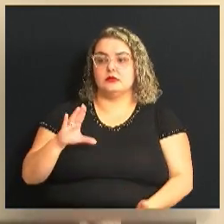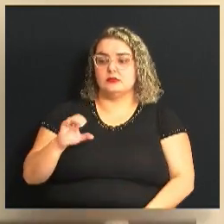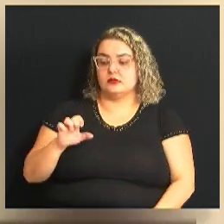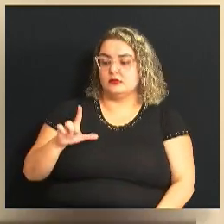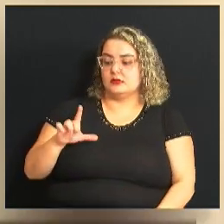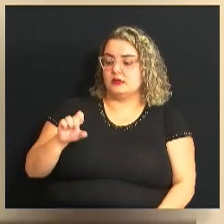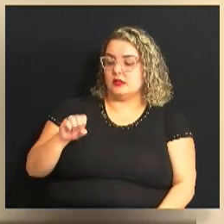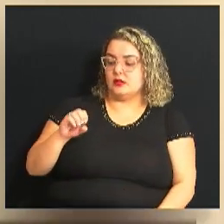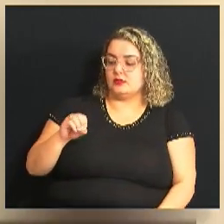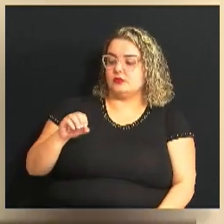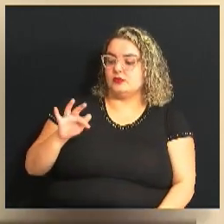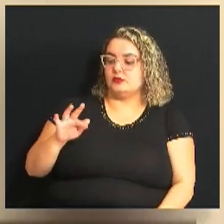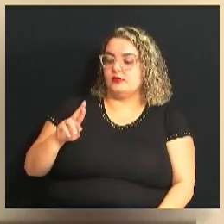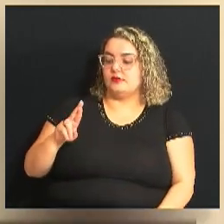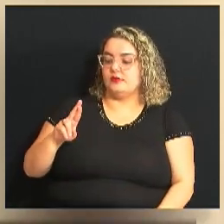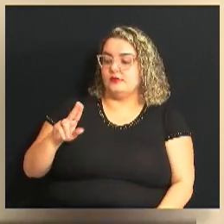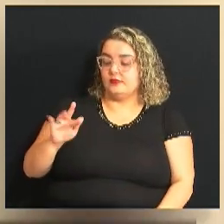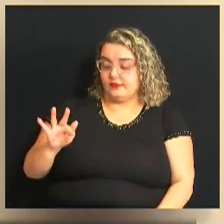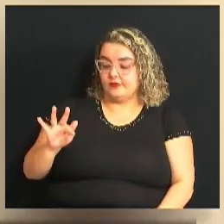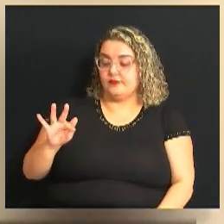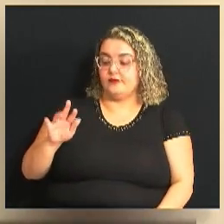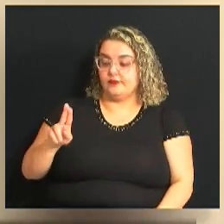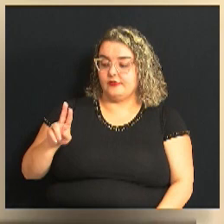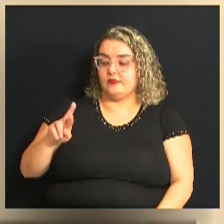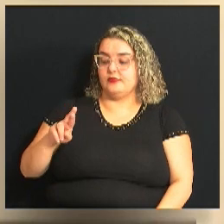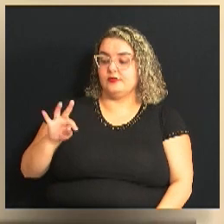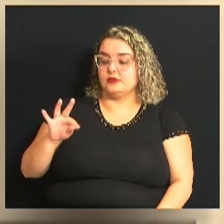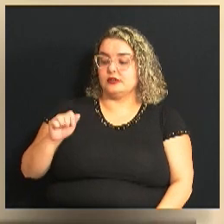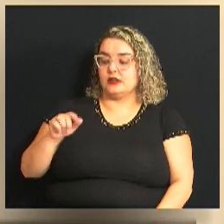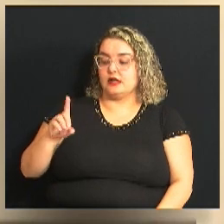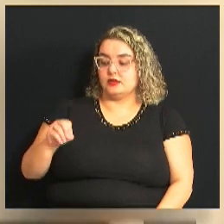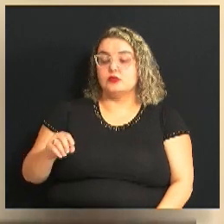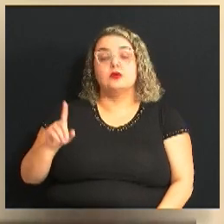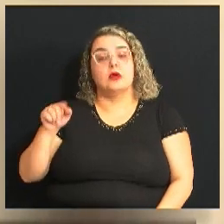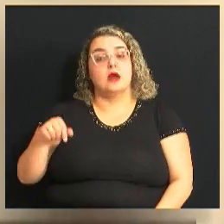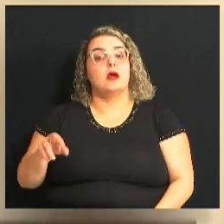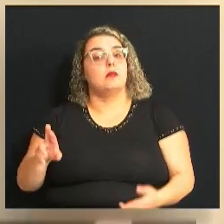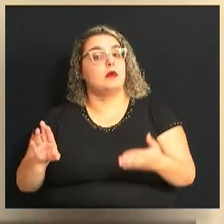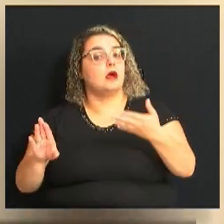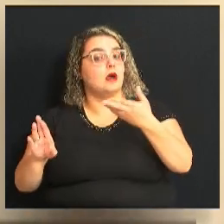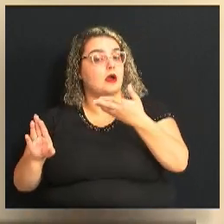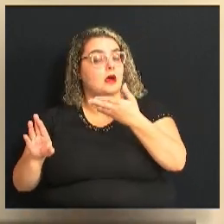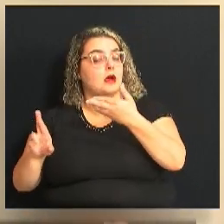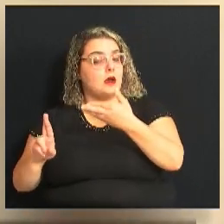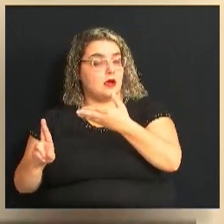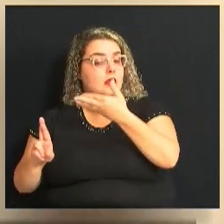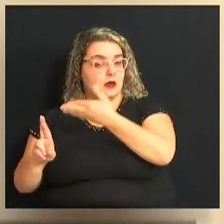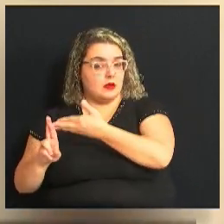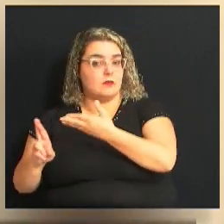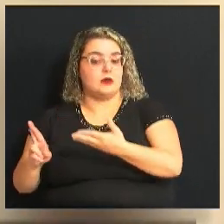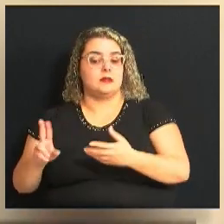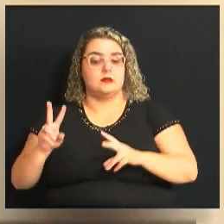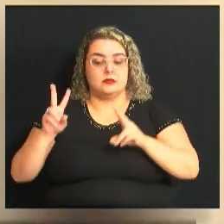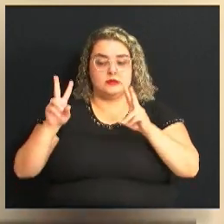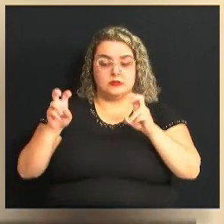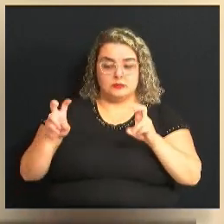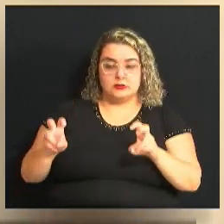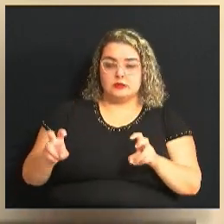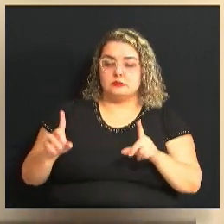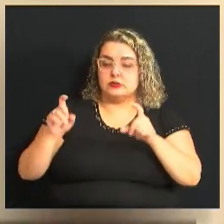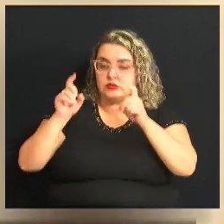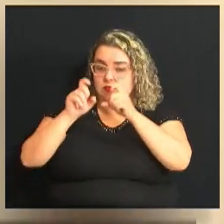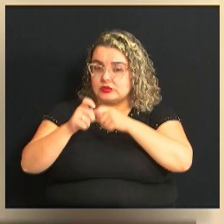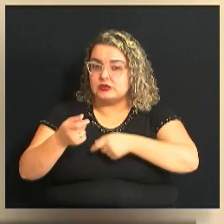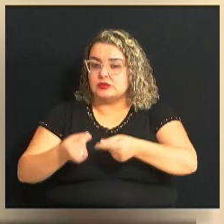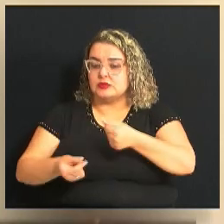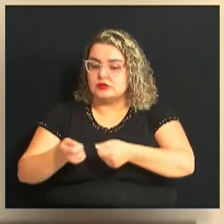Furtado, que é uma referência não apenas para quem trata desse tema árido da economia,